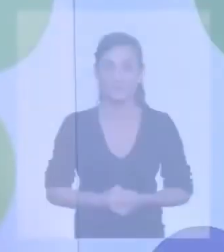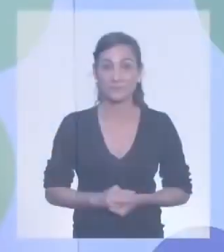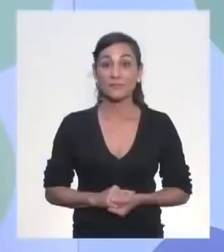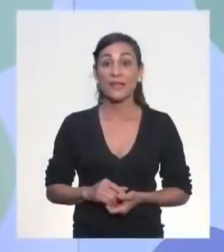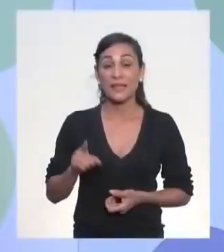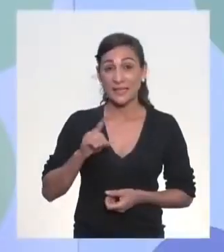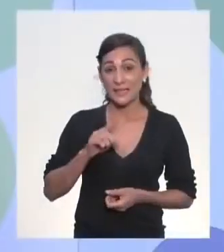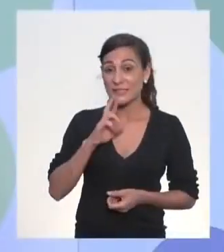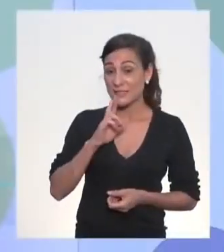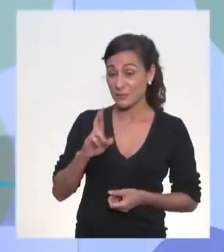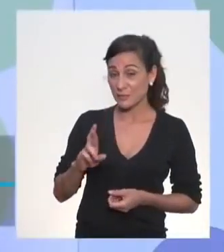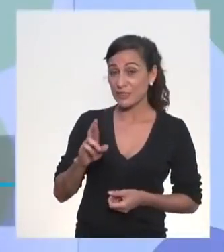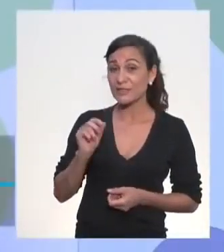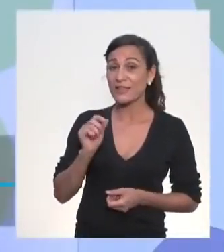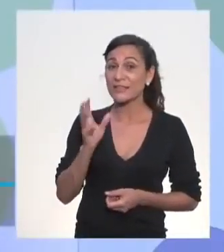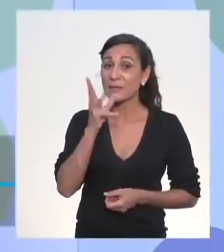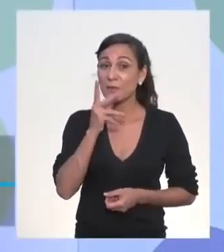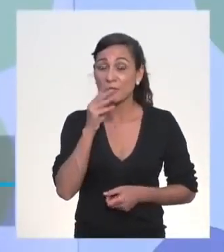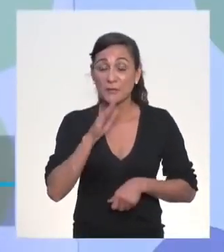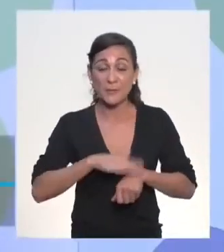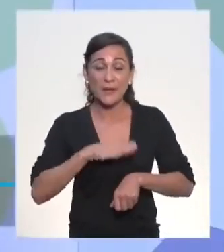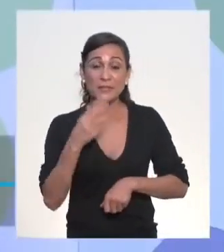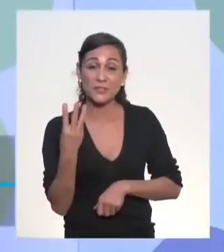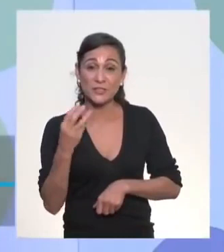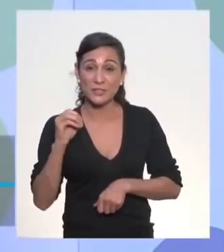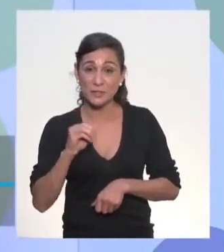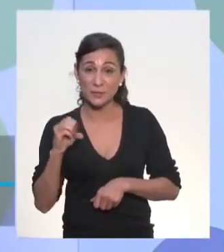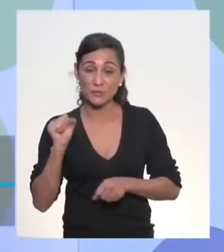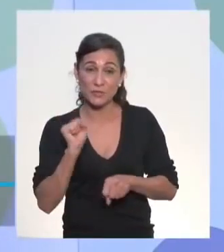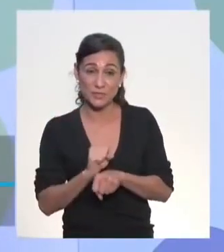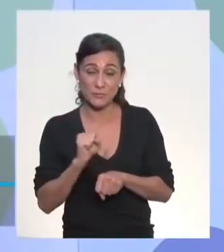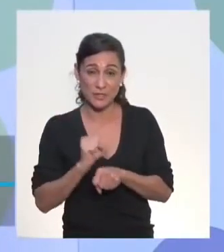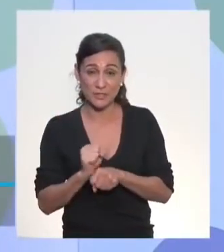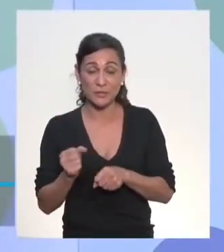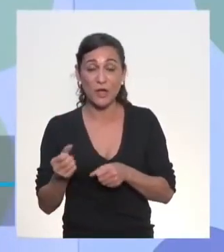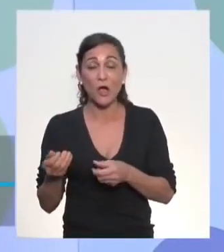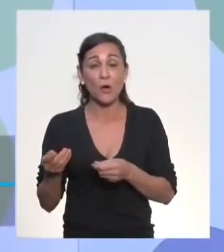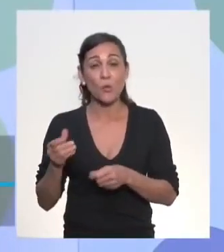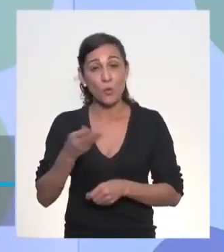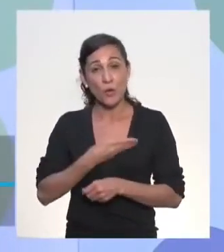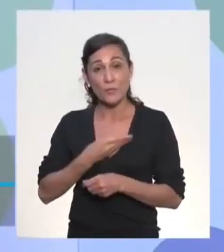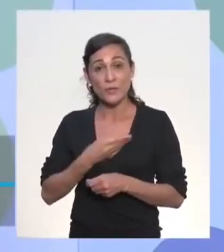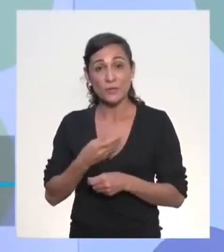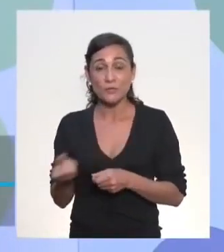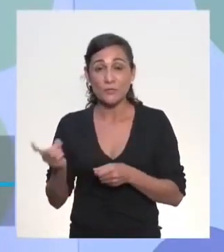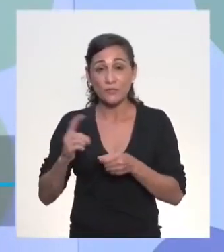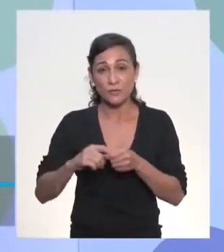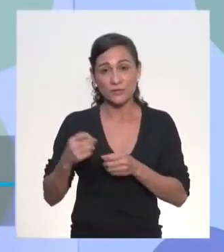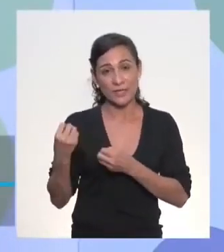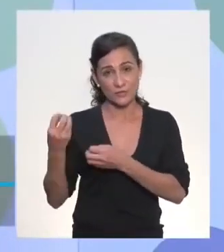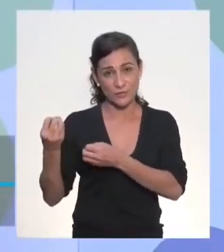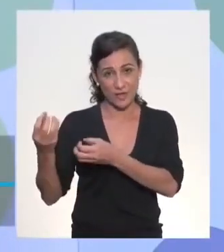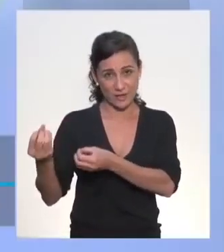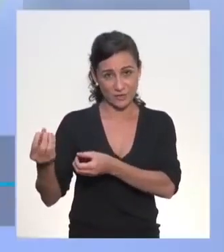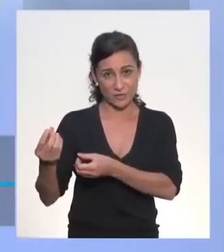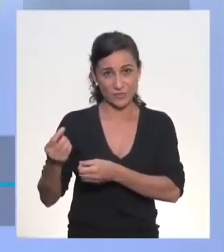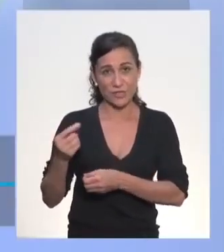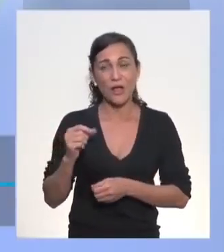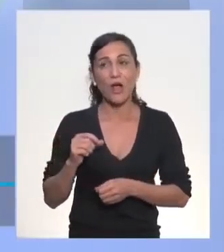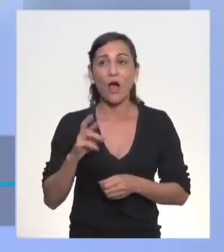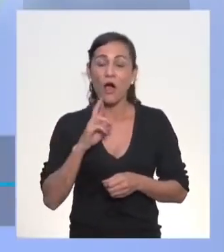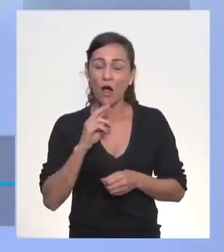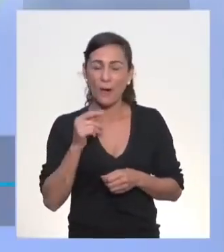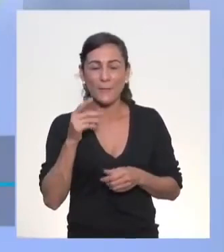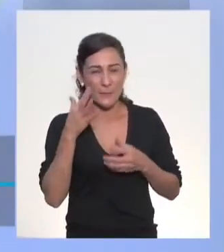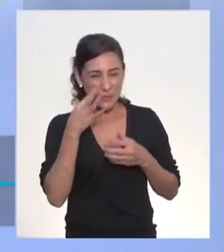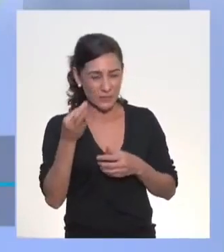Eles dizem que demora mais aí os 30 minutos esperando o amigo chegar de viagem, né? Olha como alguns